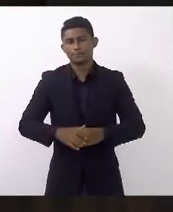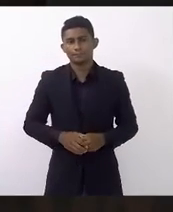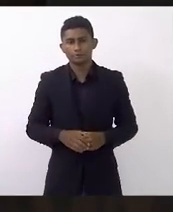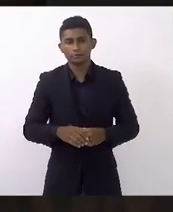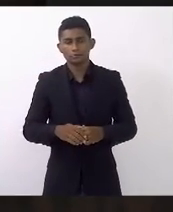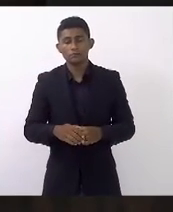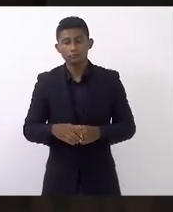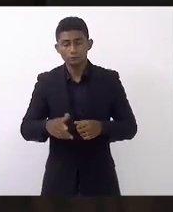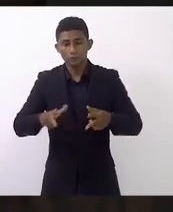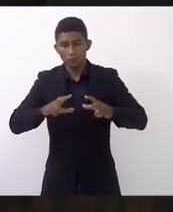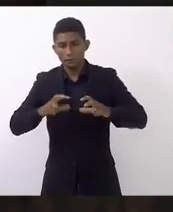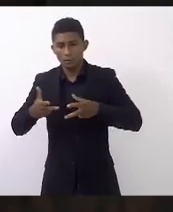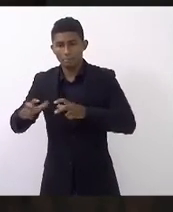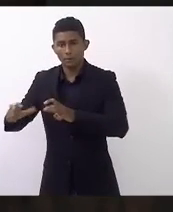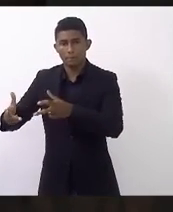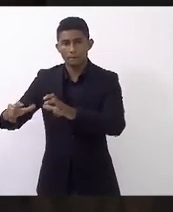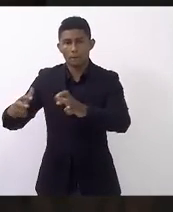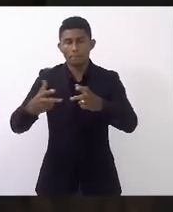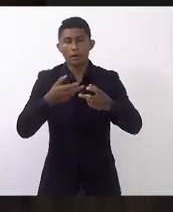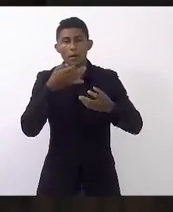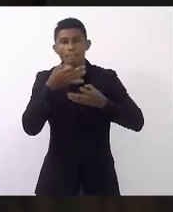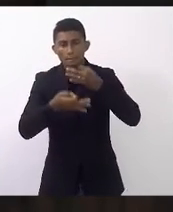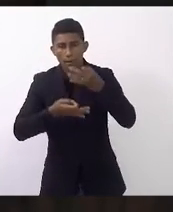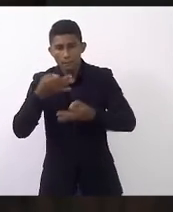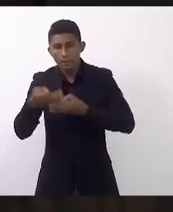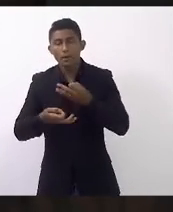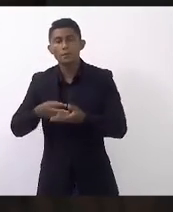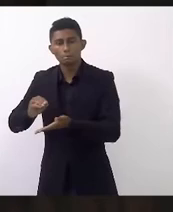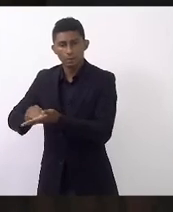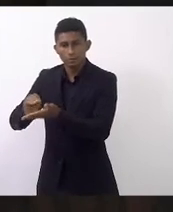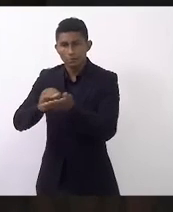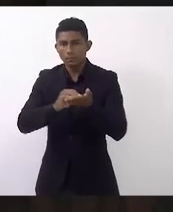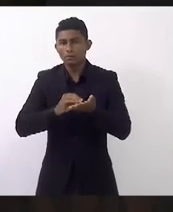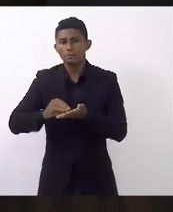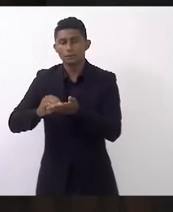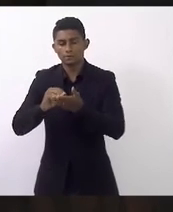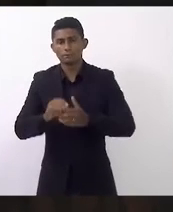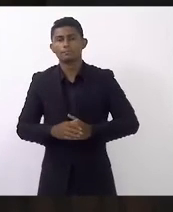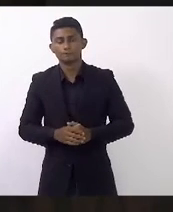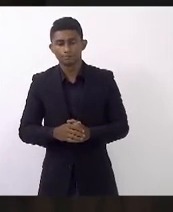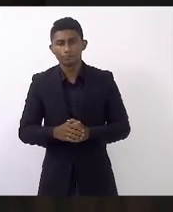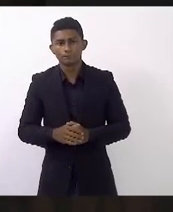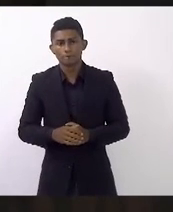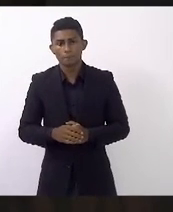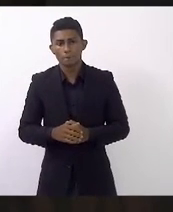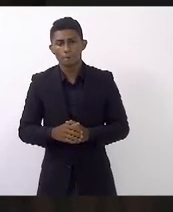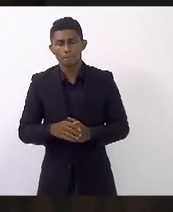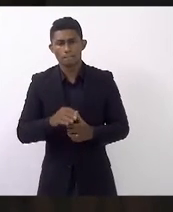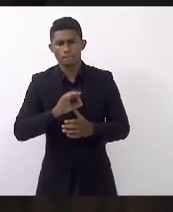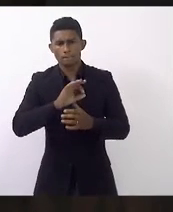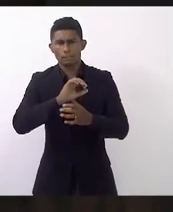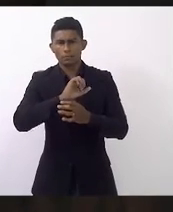de Educação, de Assunto da Criança, do Adolescente e do Idoso, de Segurança Pública e